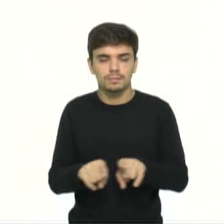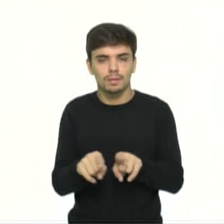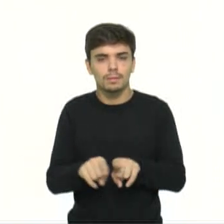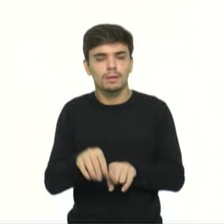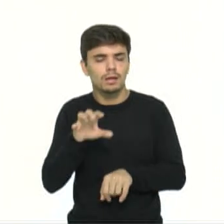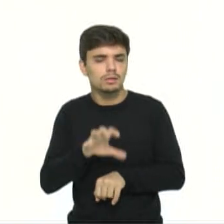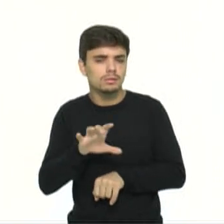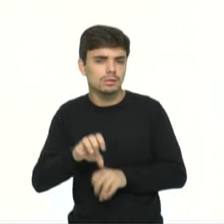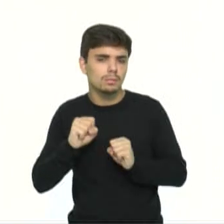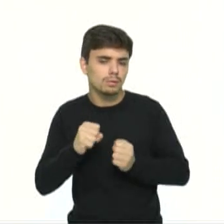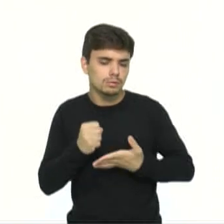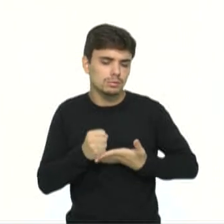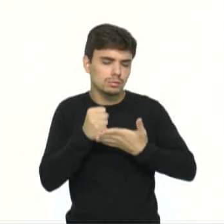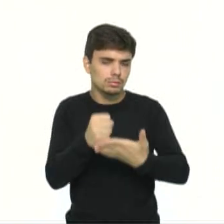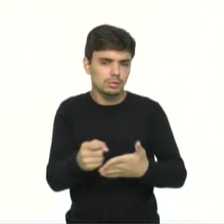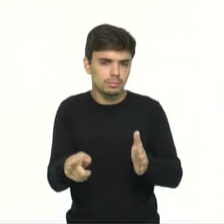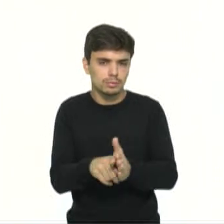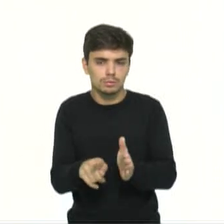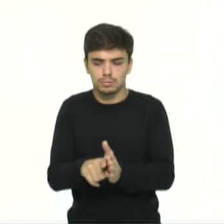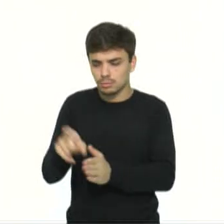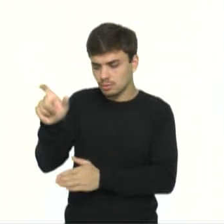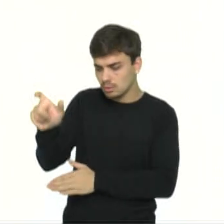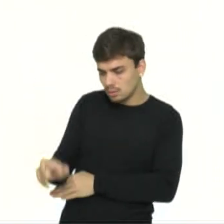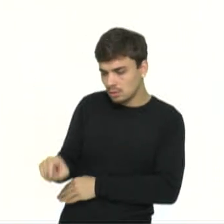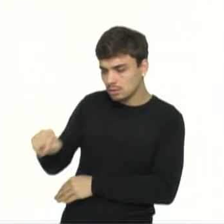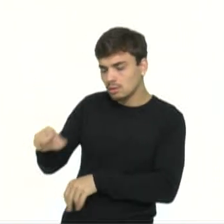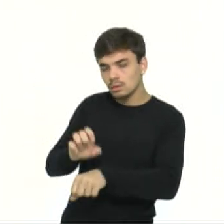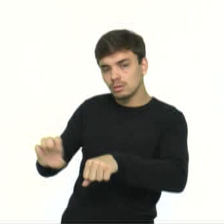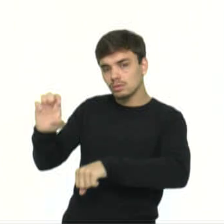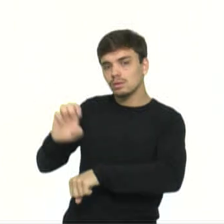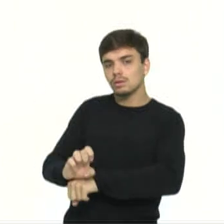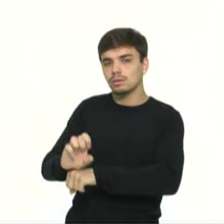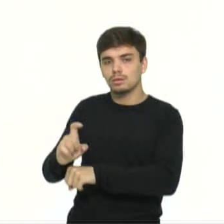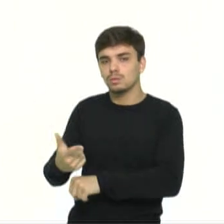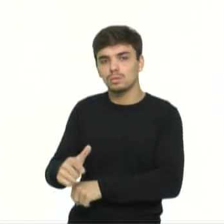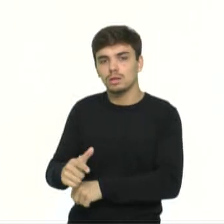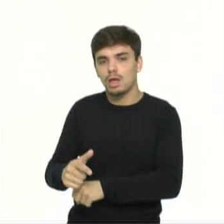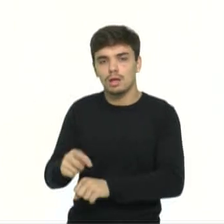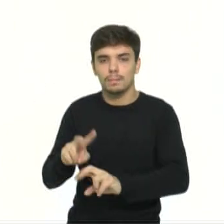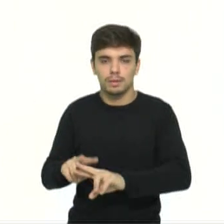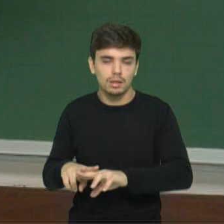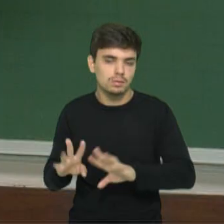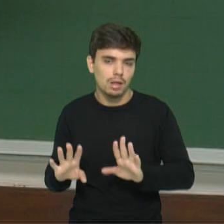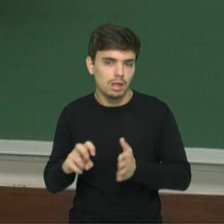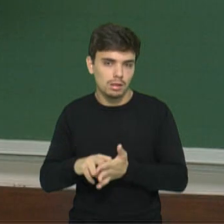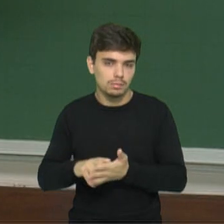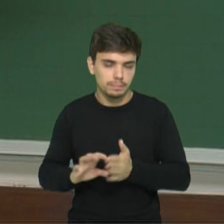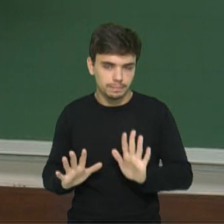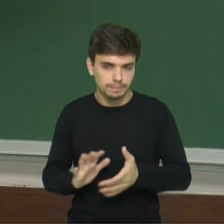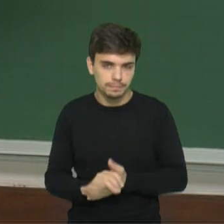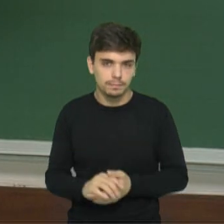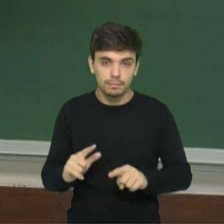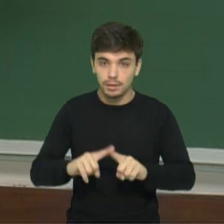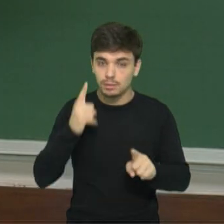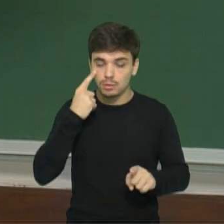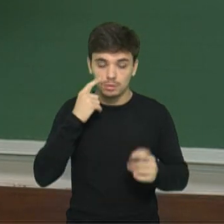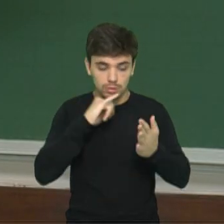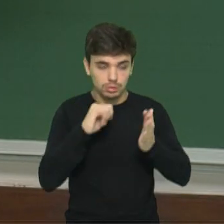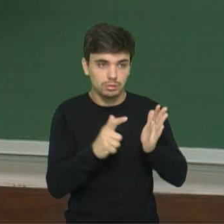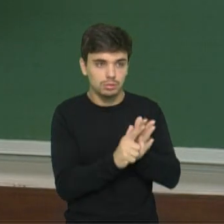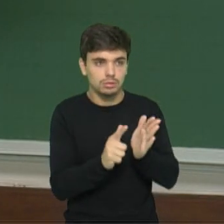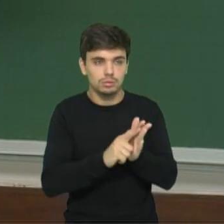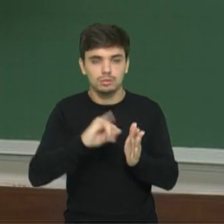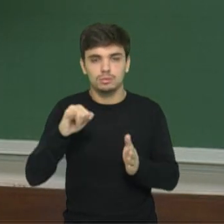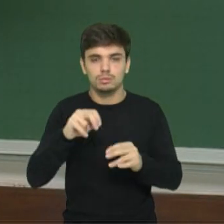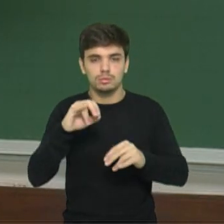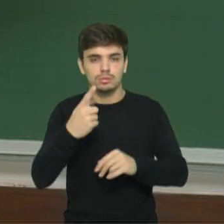Judiciário contribuiu para que os agentes estatais ficassem impunes. Então, é um texto de jornal, né, de julho de